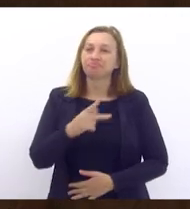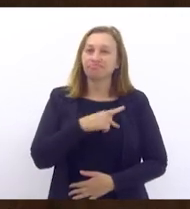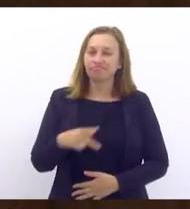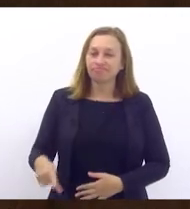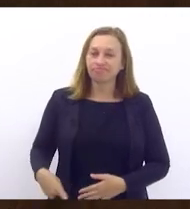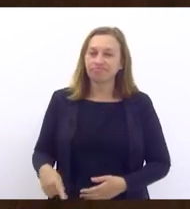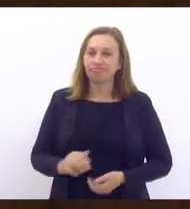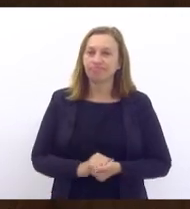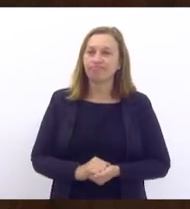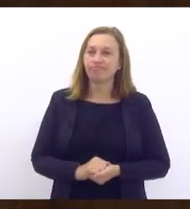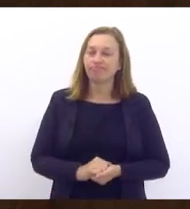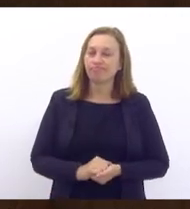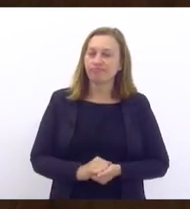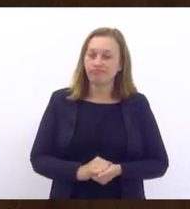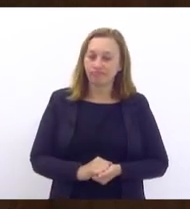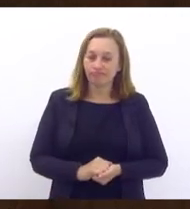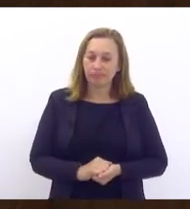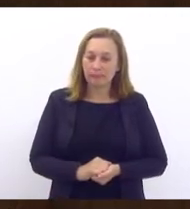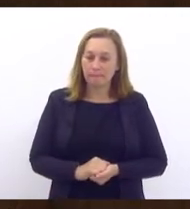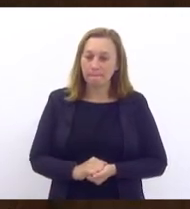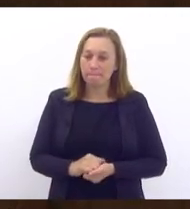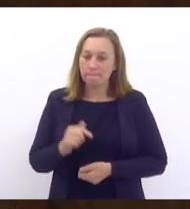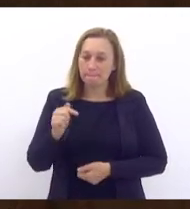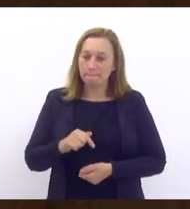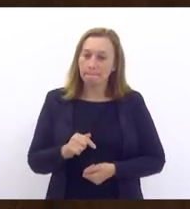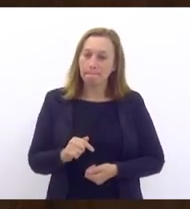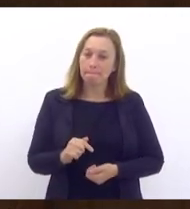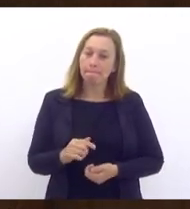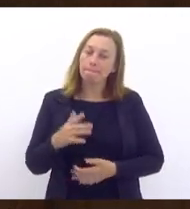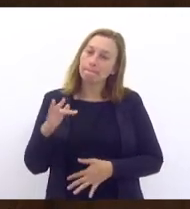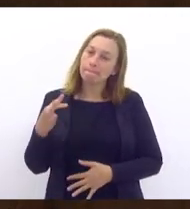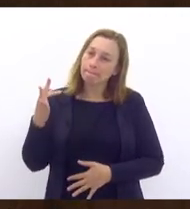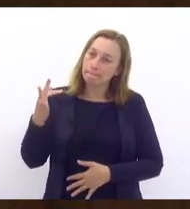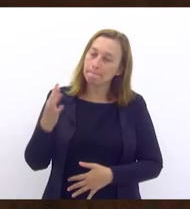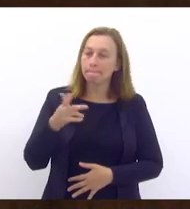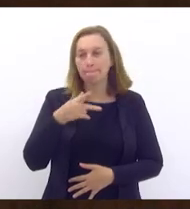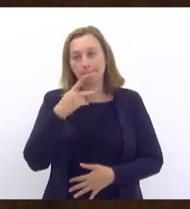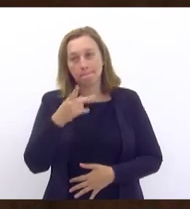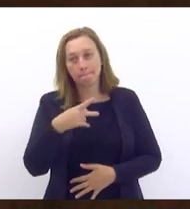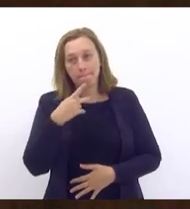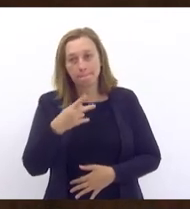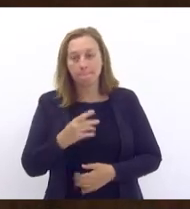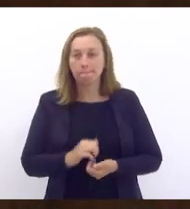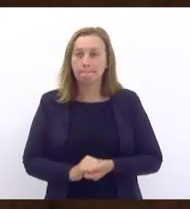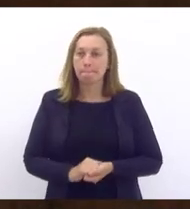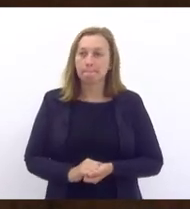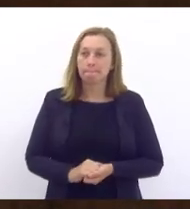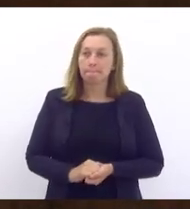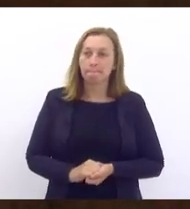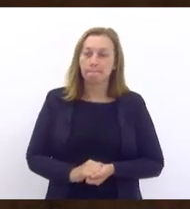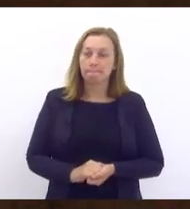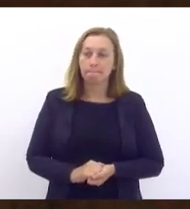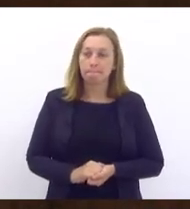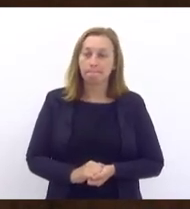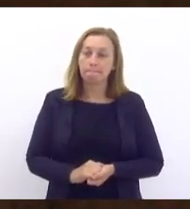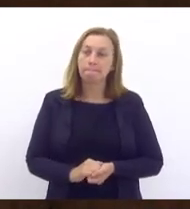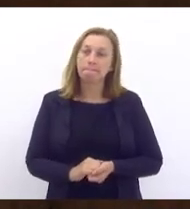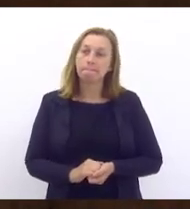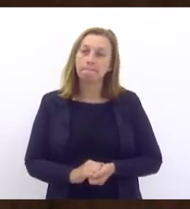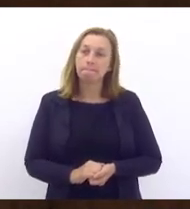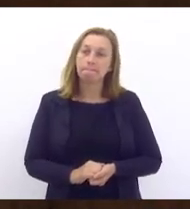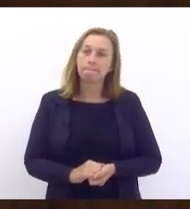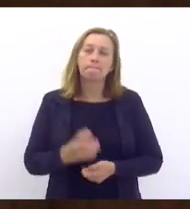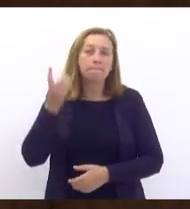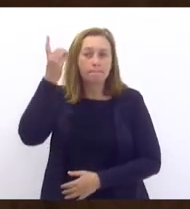Presidente, eu queria aqui fazer algumas breves considerações sobre a proposição